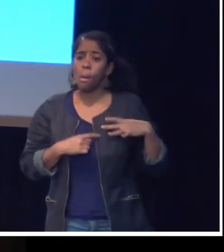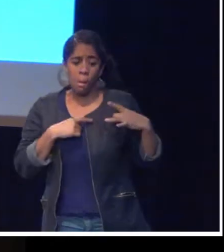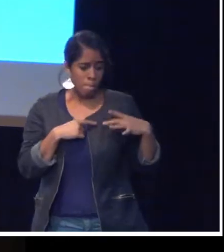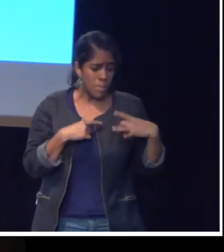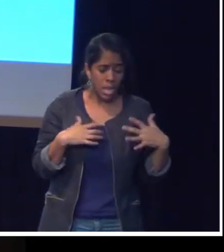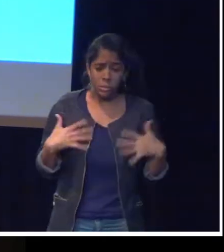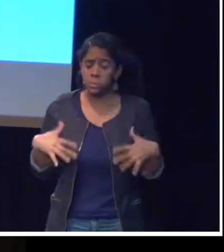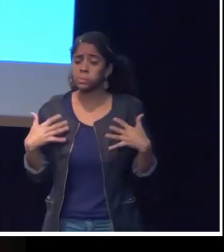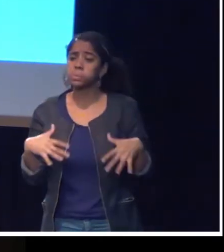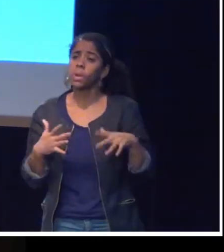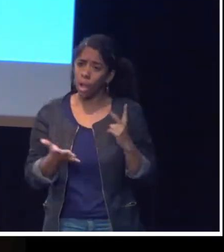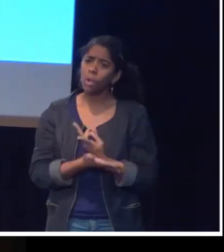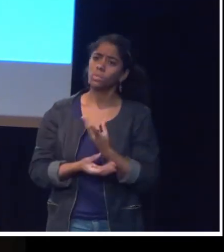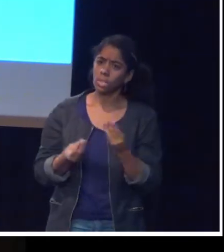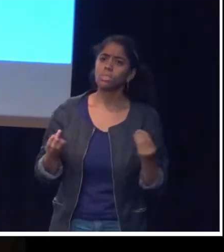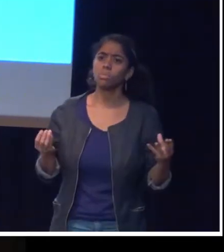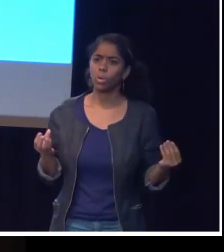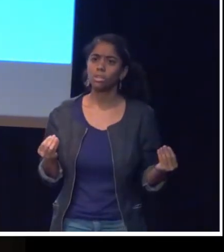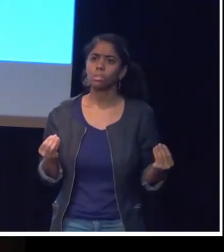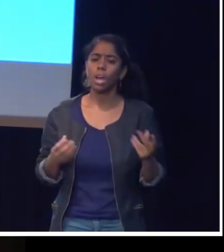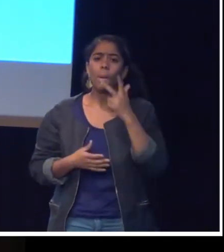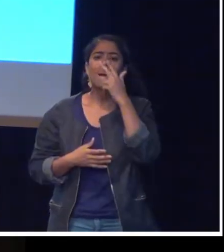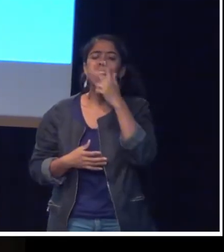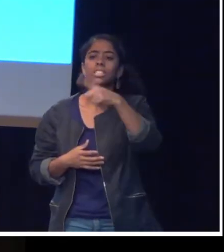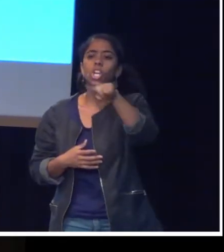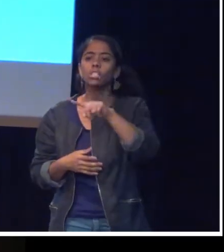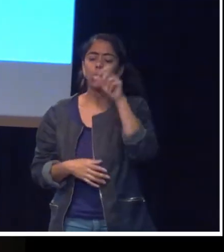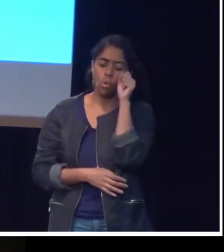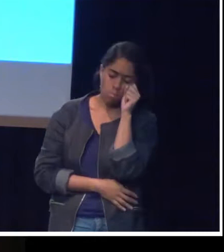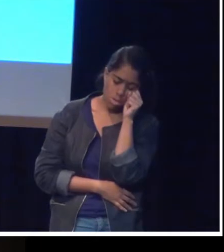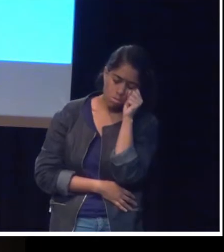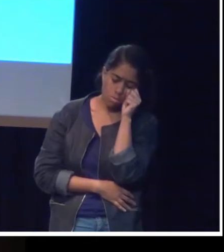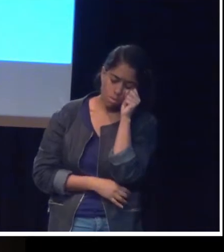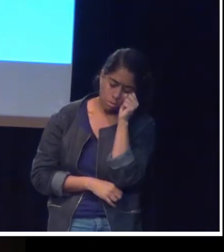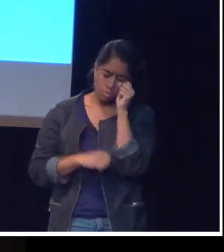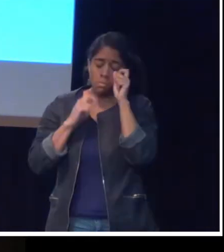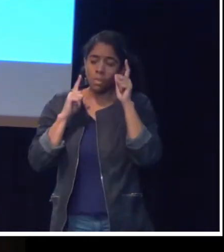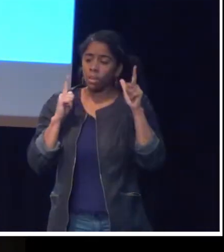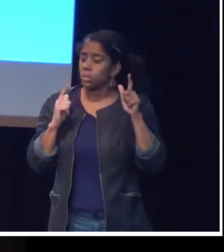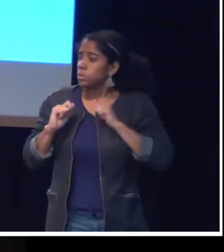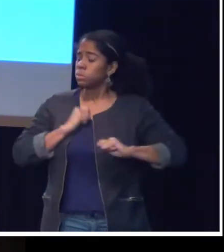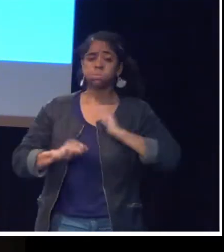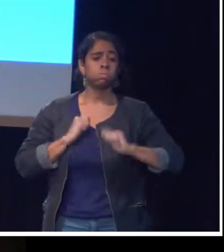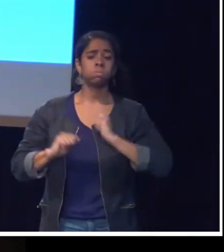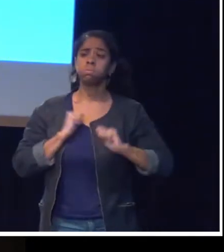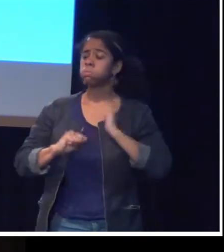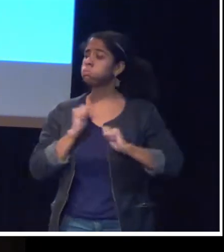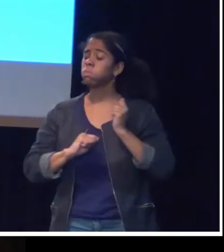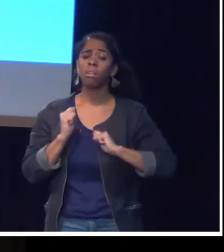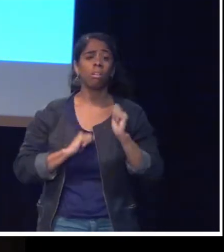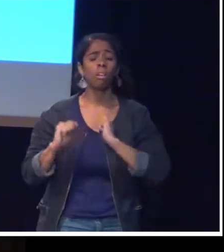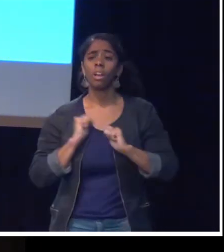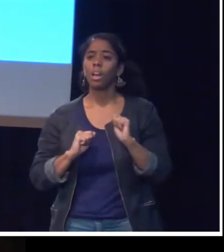cotidiano, de forma que a gente se sente, ao acordar, angustiado, de forma em que a gente não consegue se concentrar nas várias